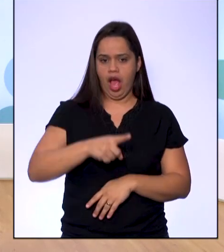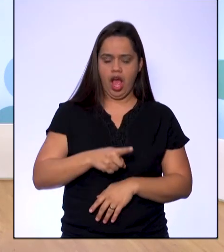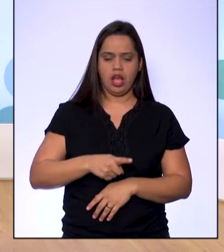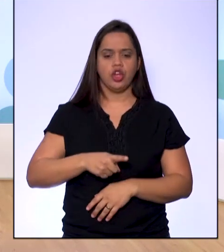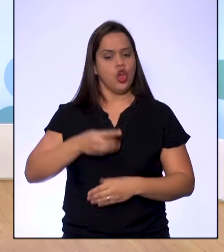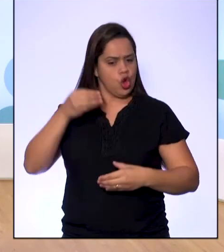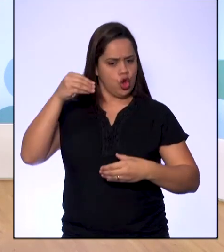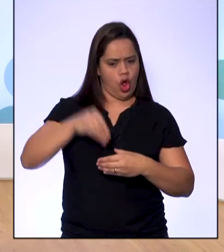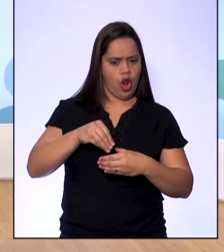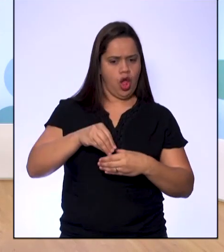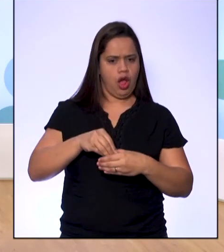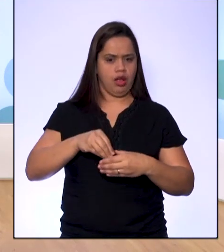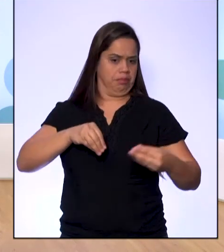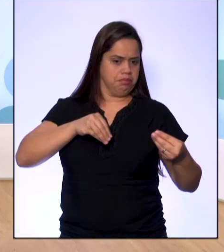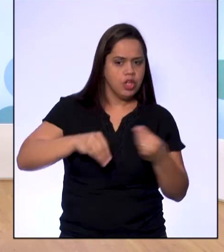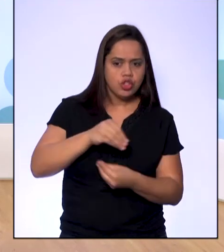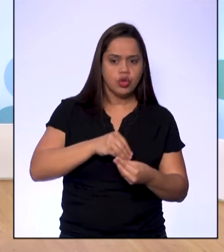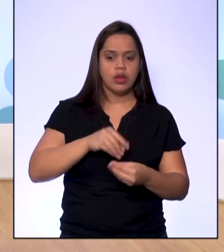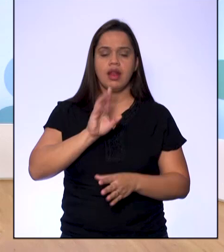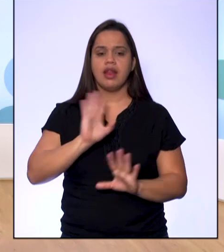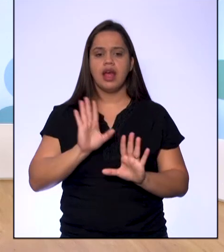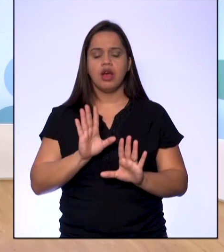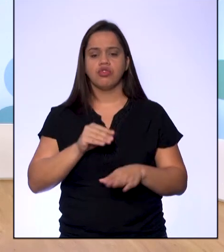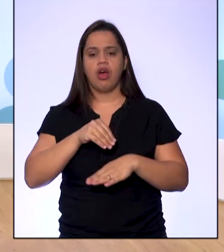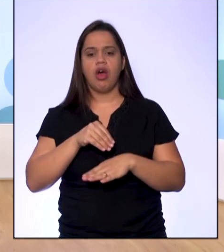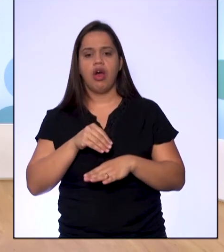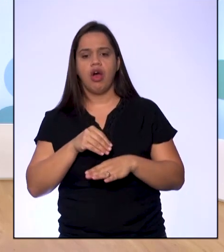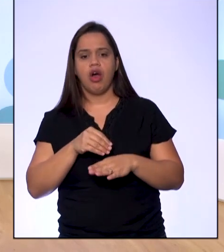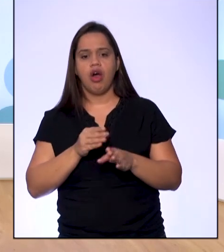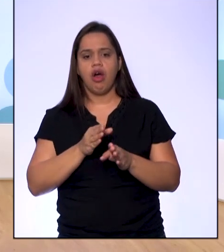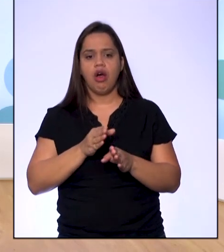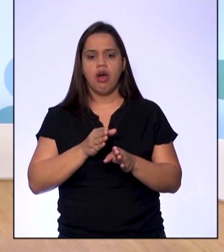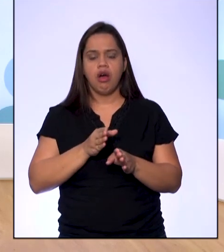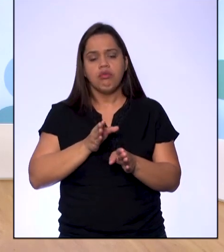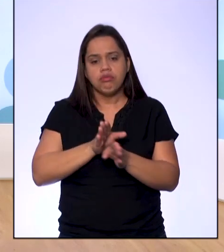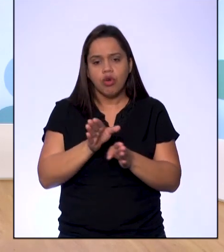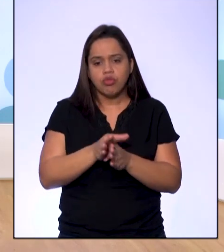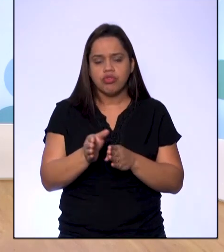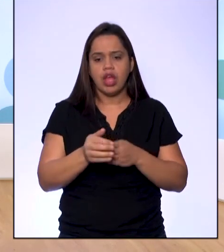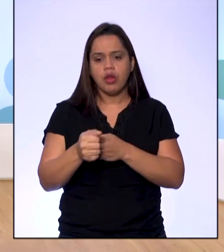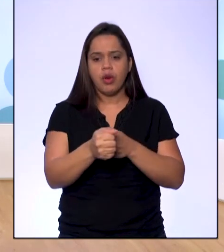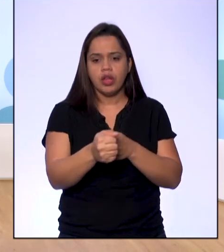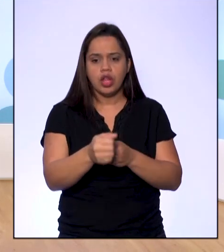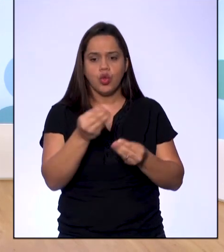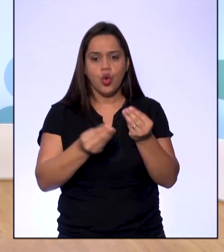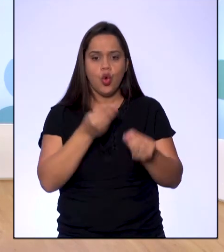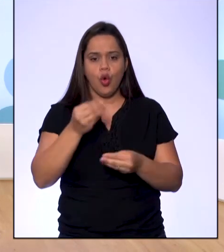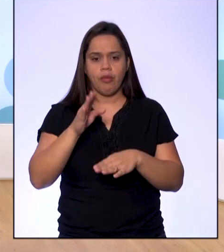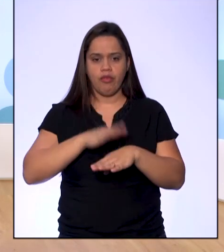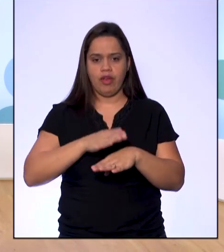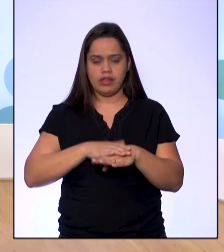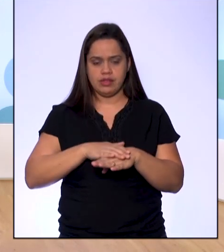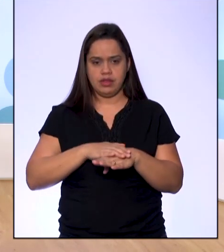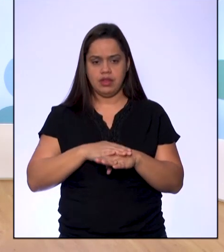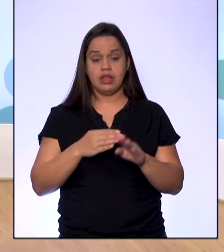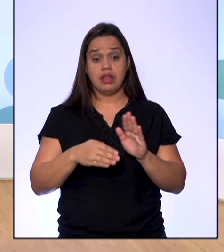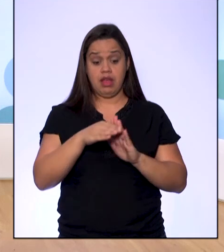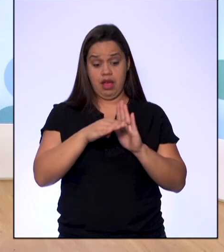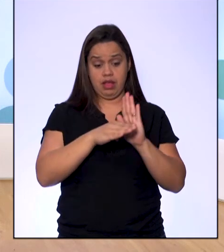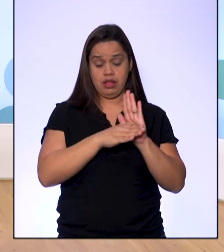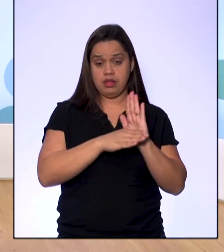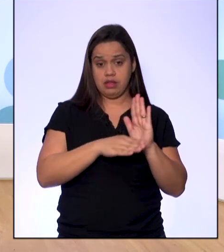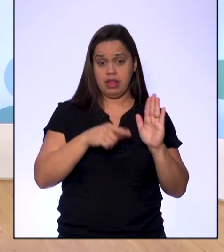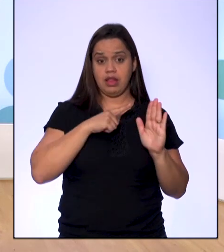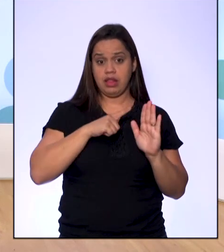Não. Neste caso, está dando uma comanda, certo? Isso, uma orientação. Uma orientação. Deve ser e a receita, ela tem essa função. Ela é uma